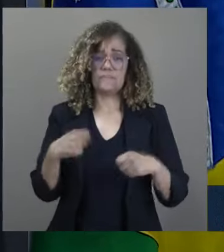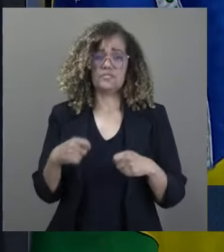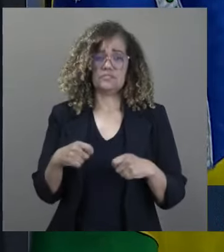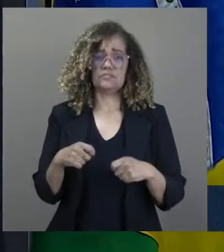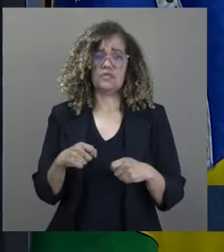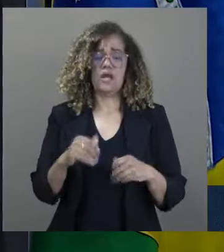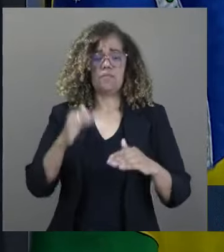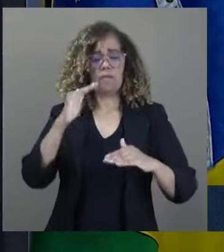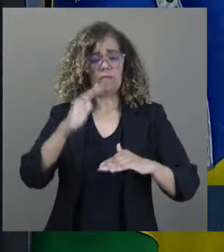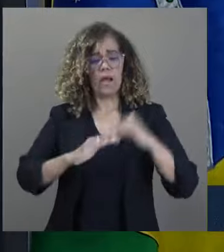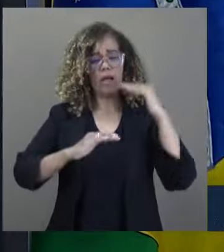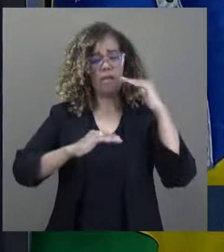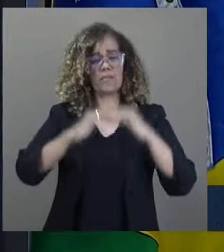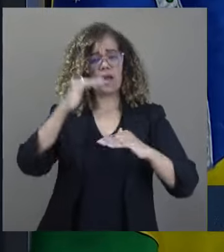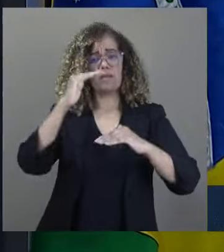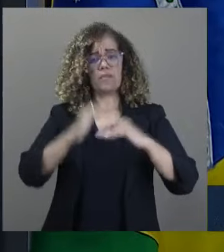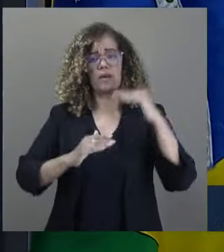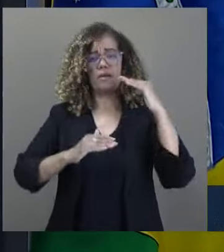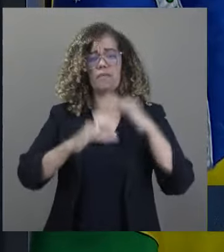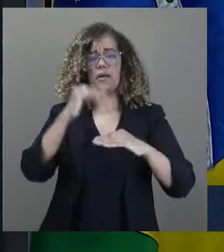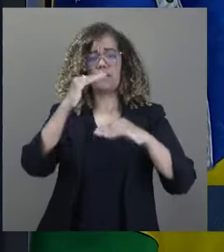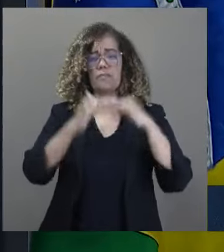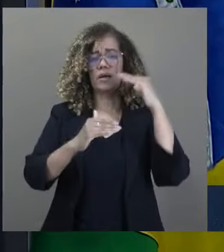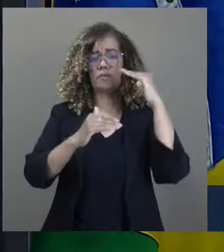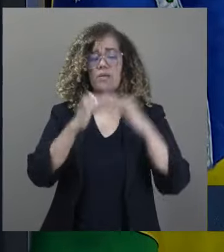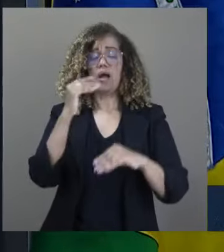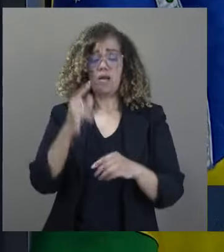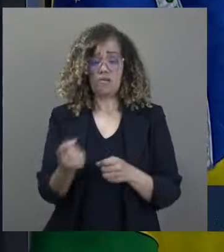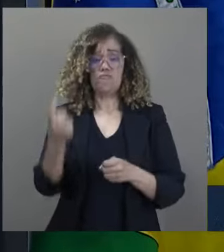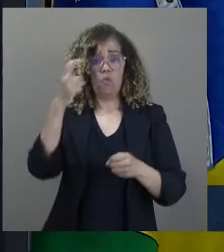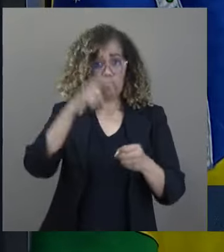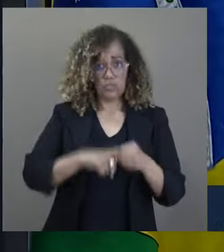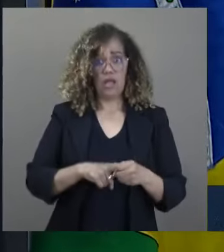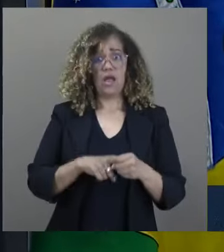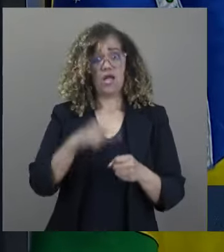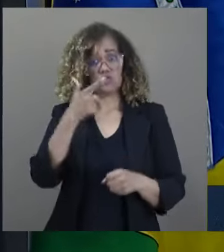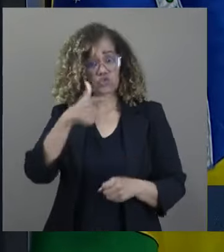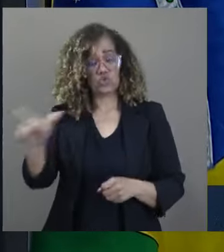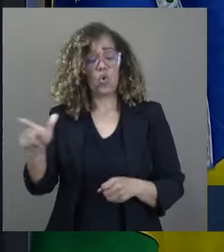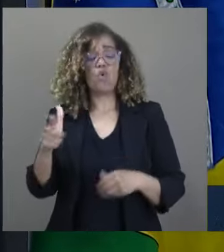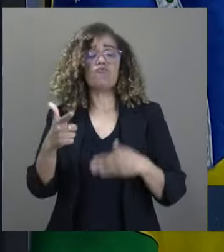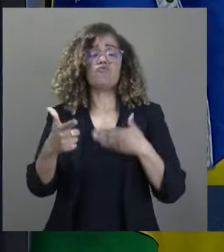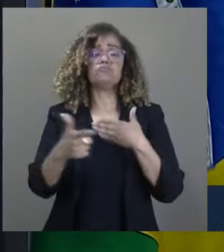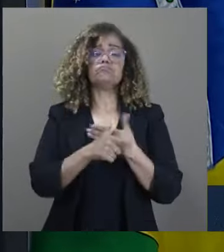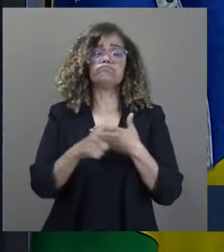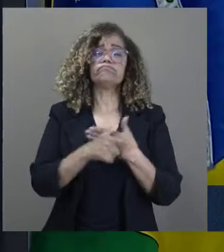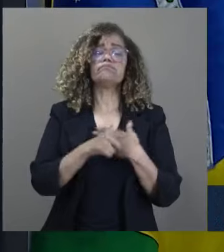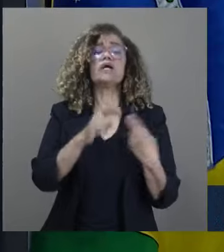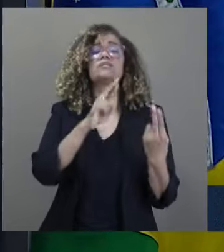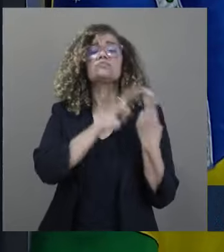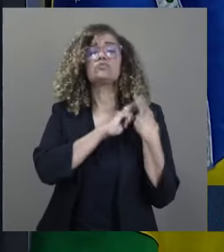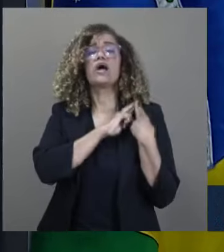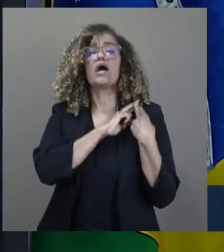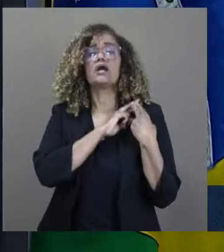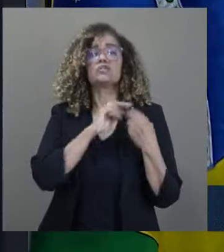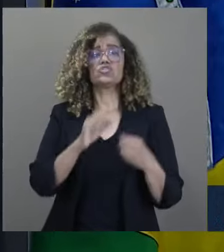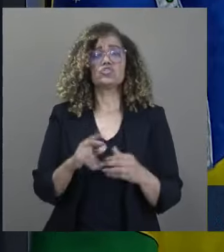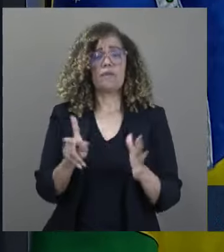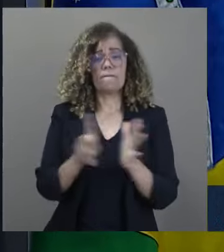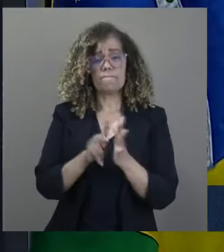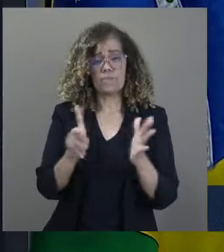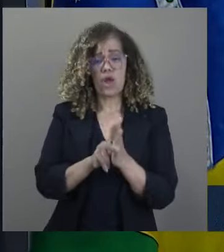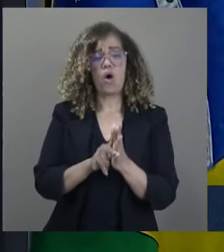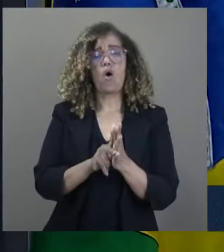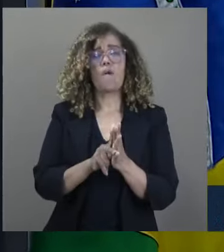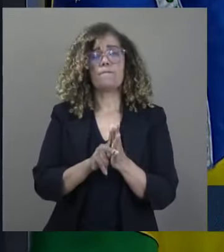construir uma retomada do papel de uma casa revisora da